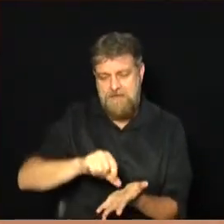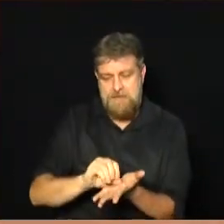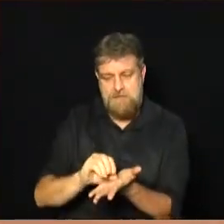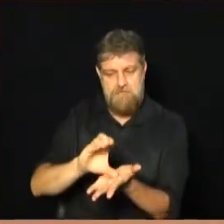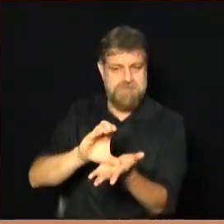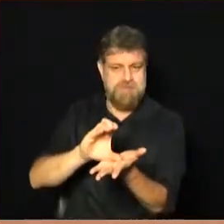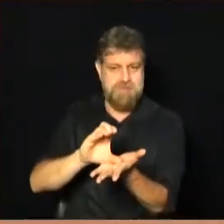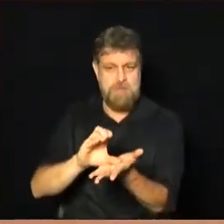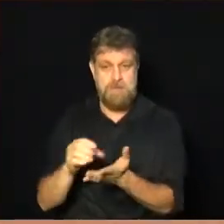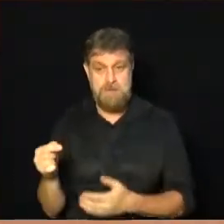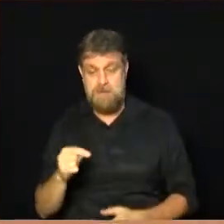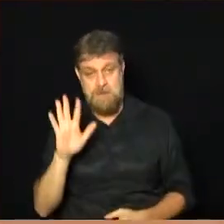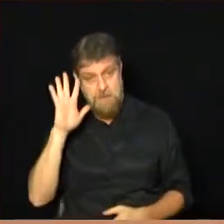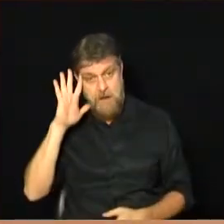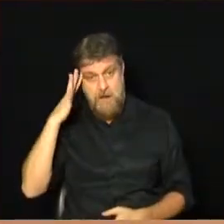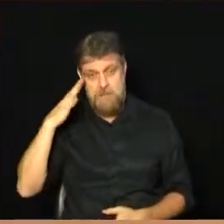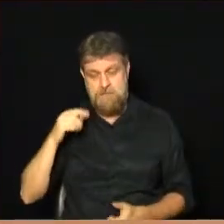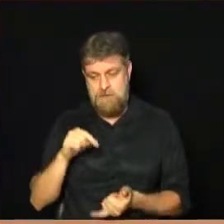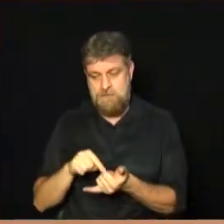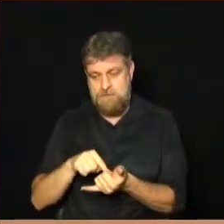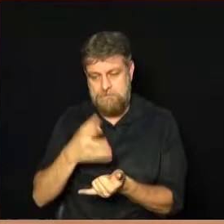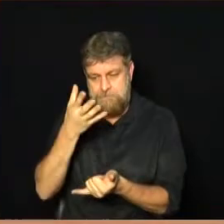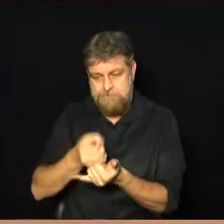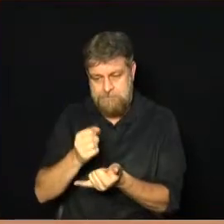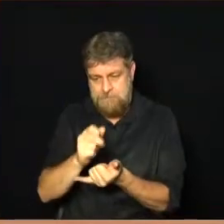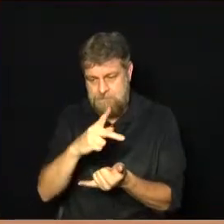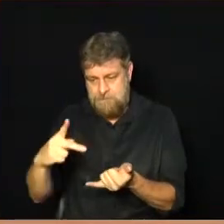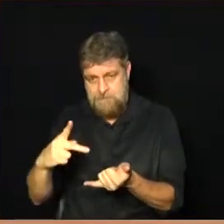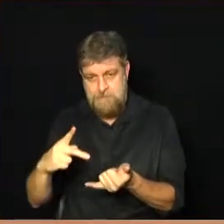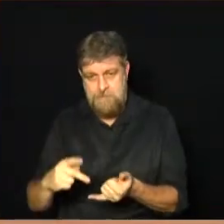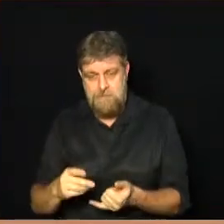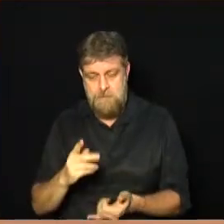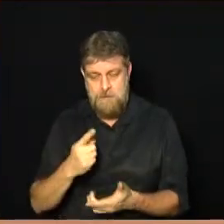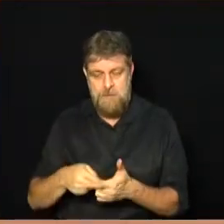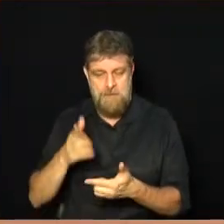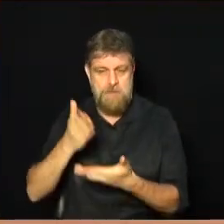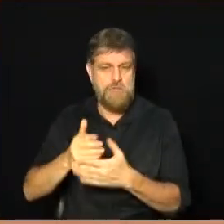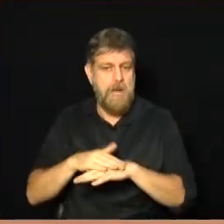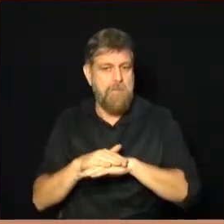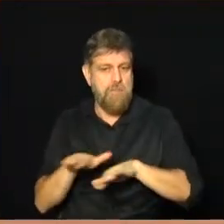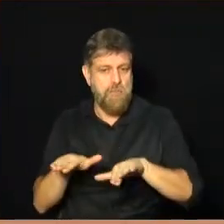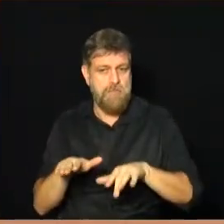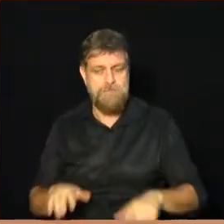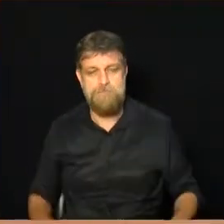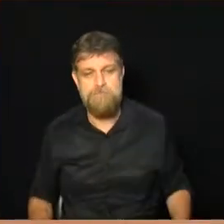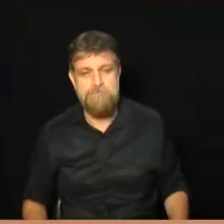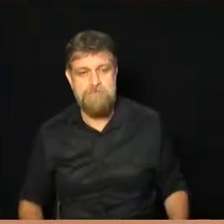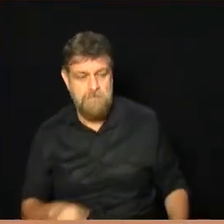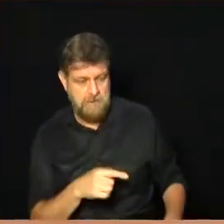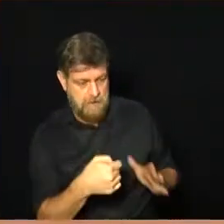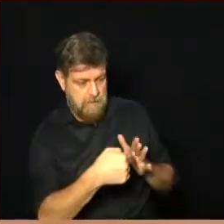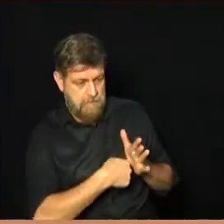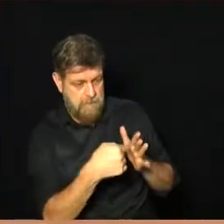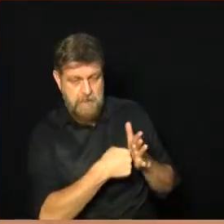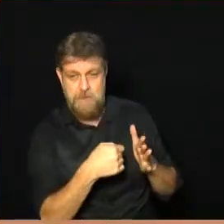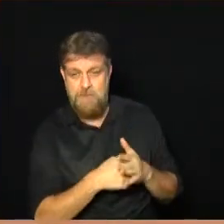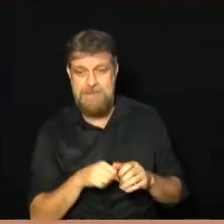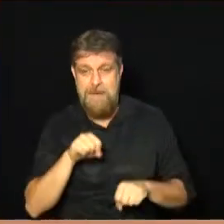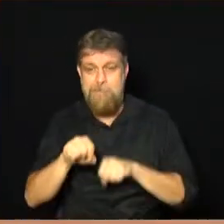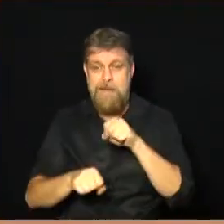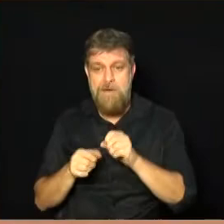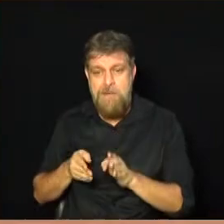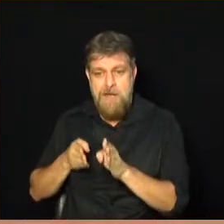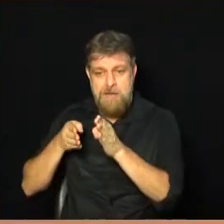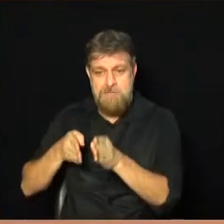Então, resolvemos esse problema através do celular, tá? Outra coisa que você pergunta a respeito das ciclovias. O